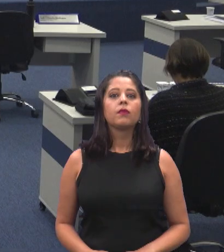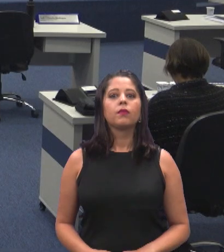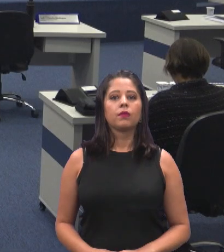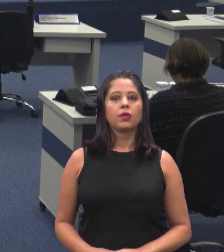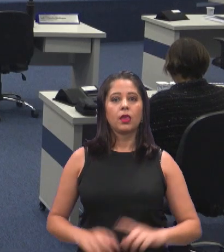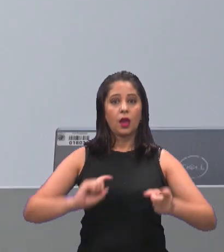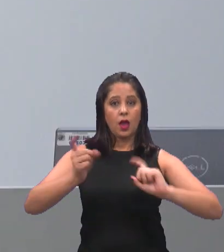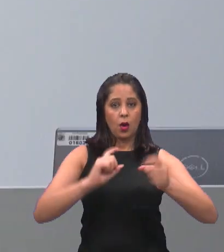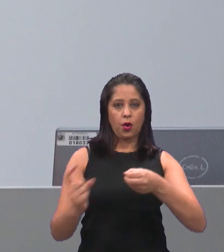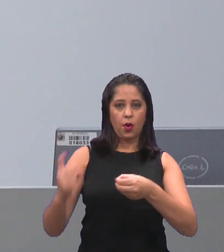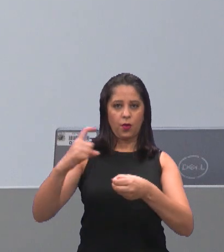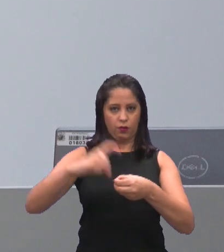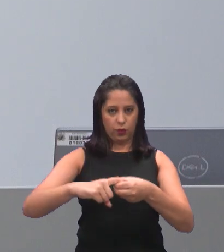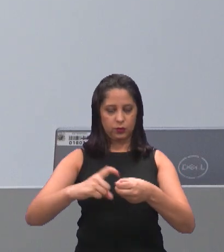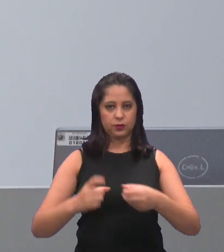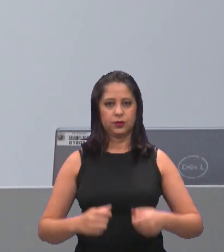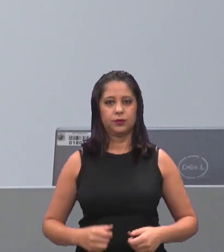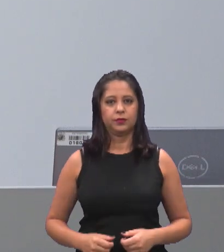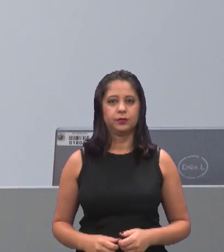Reaberta a presente sessão.